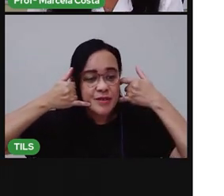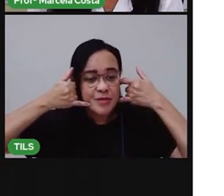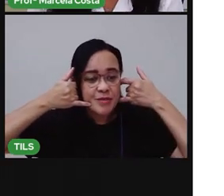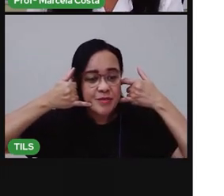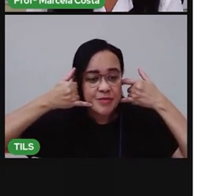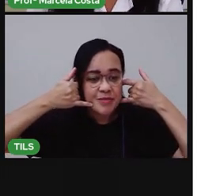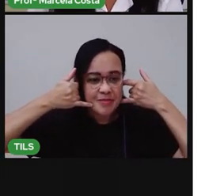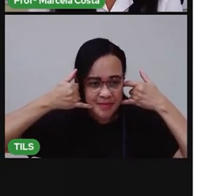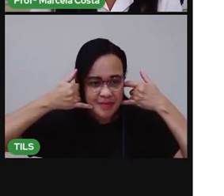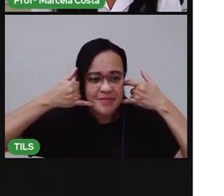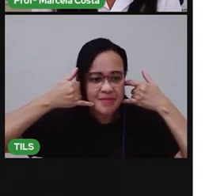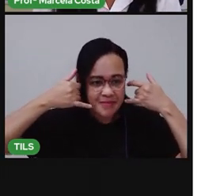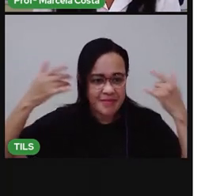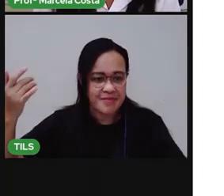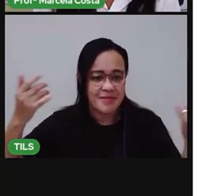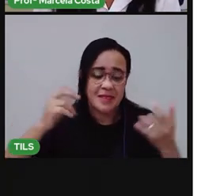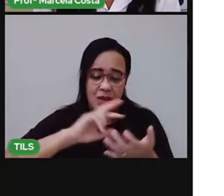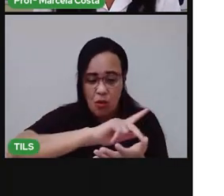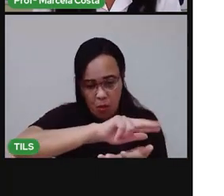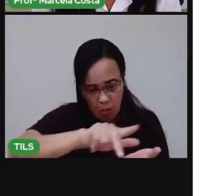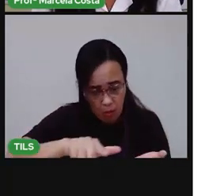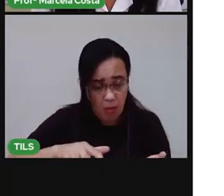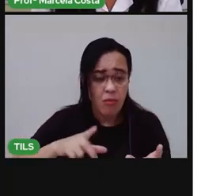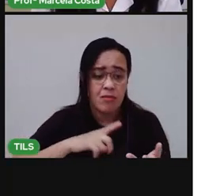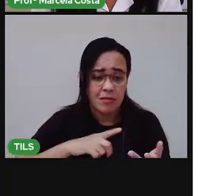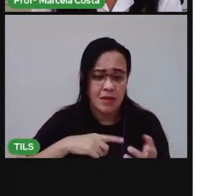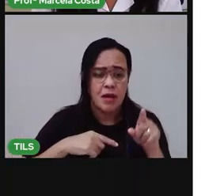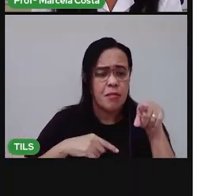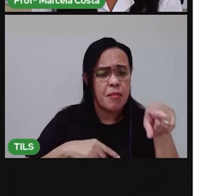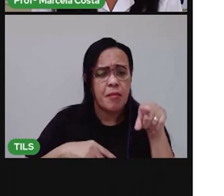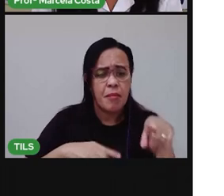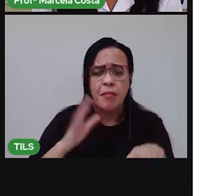Qual delas é a sua preferida?